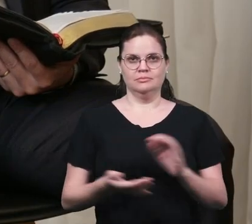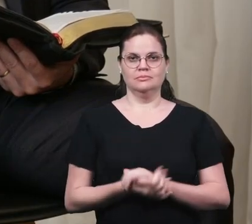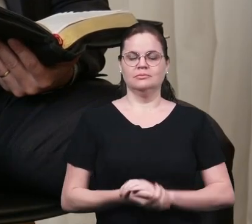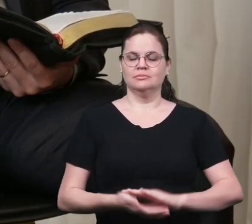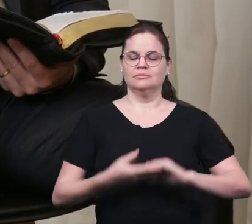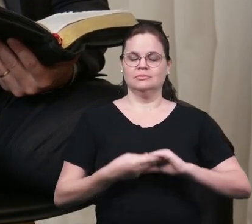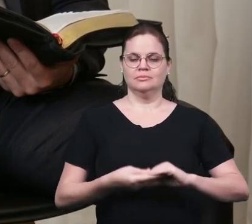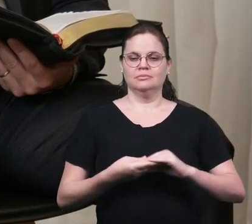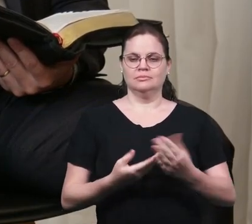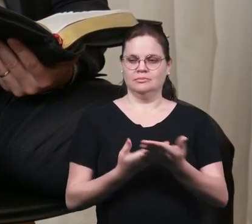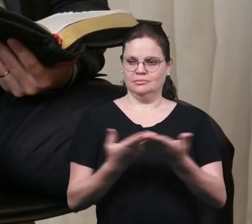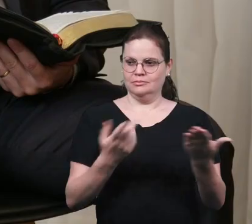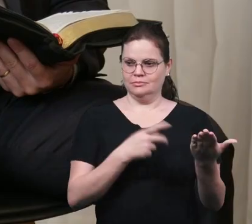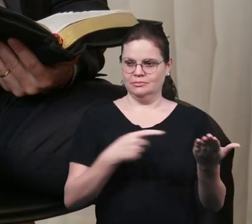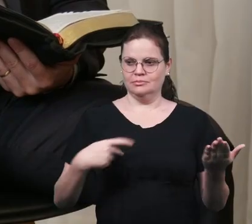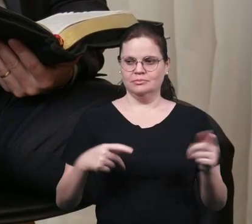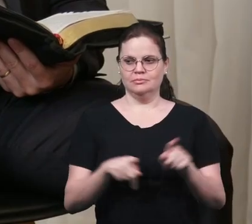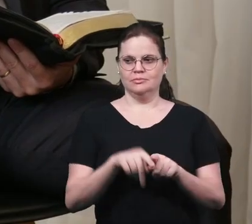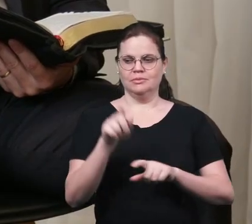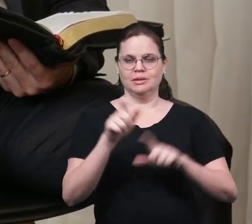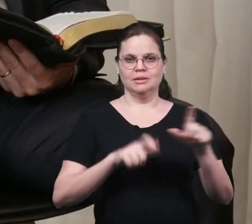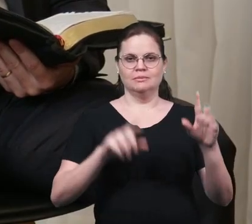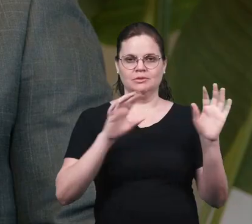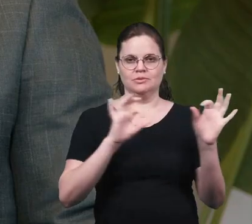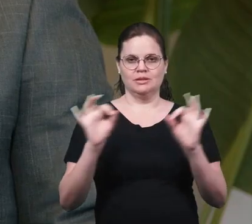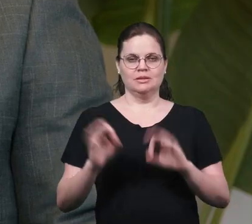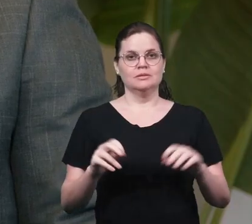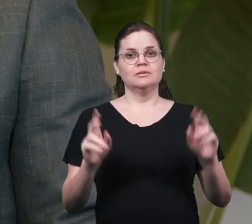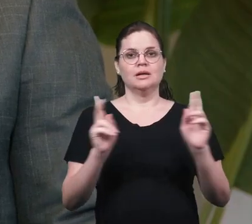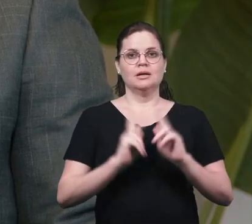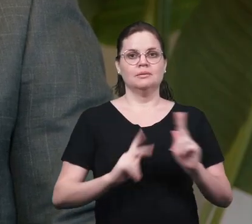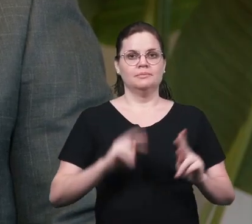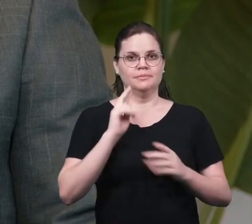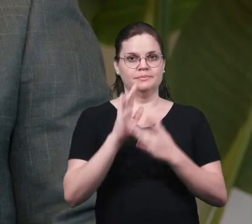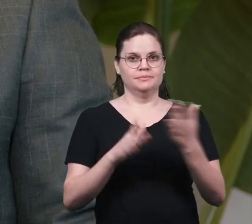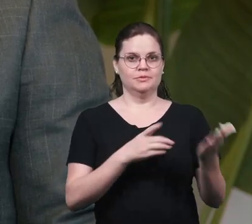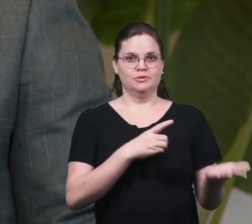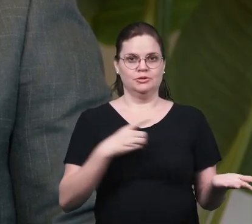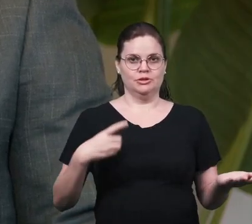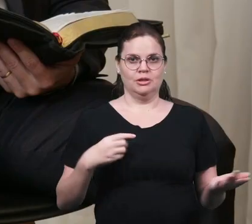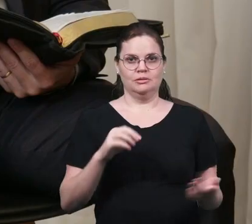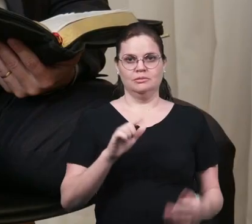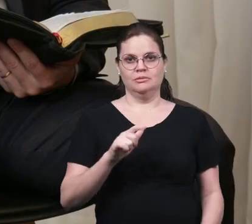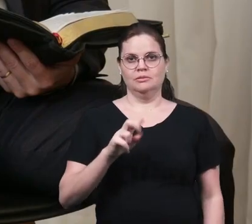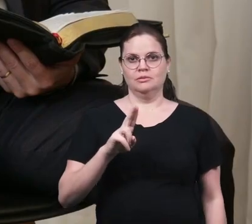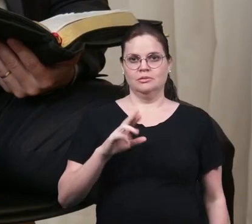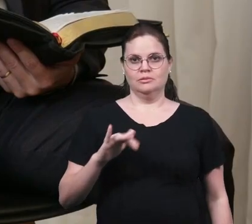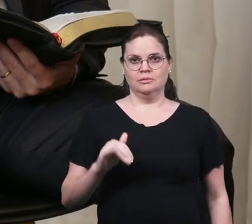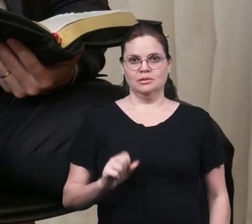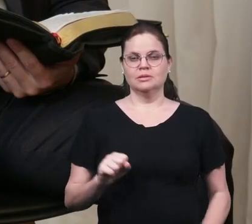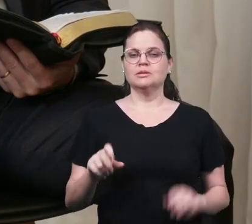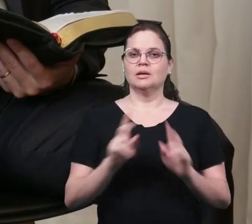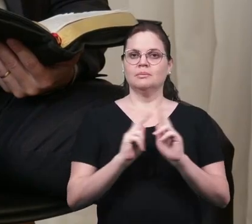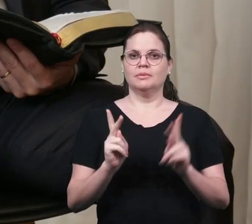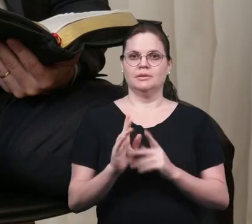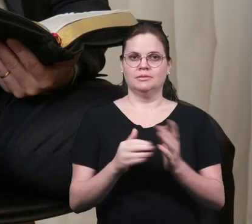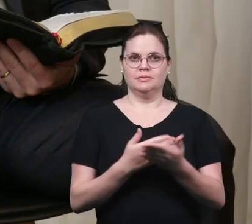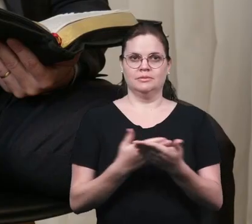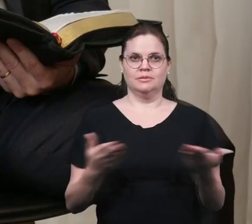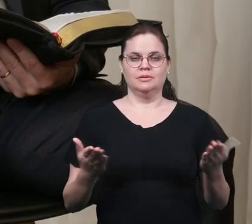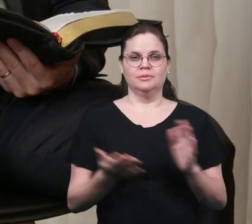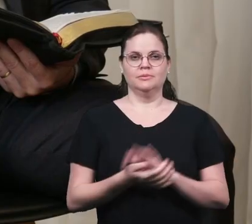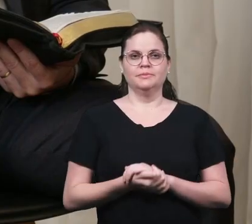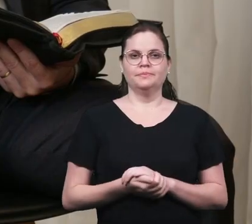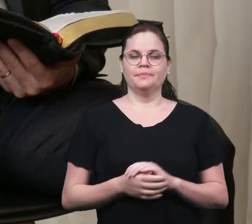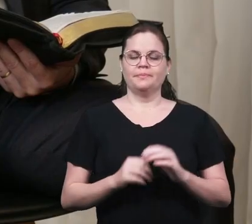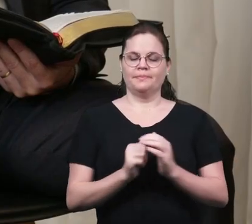o pastor Márcio e a você que nos assiste. A paz do Senhor, diácono Lucas. Paz do Senhor, pastor Márcio, a todos que nos